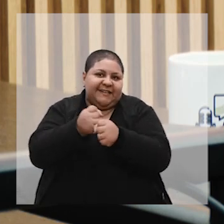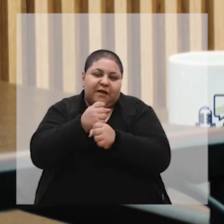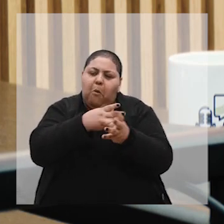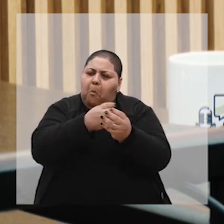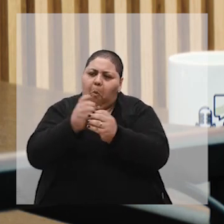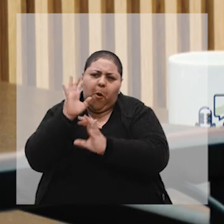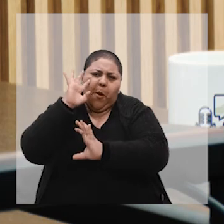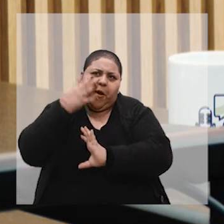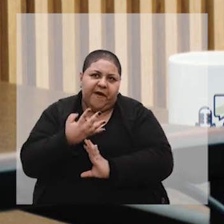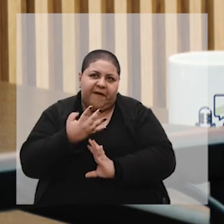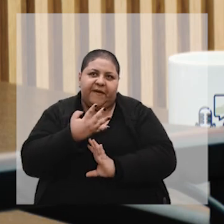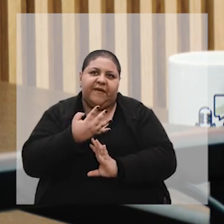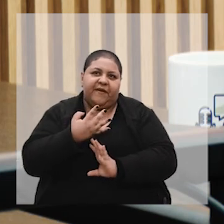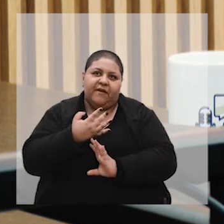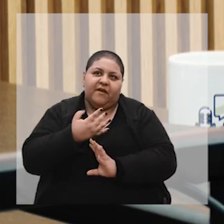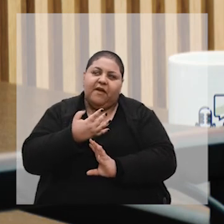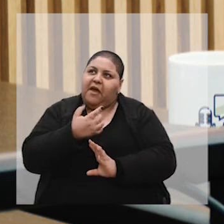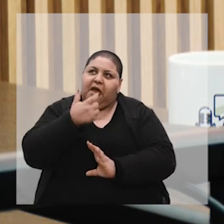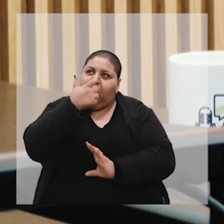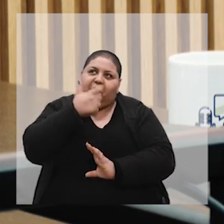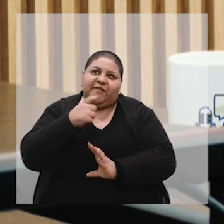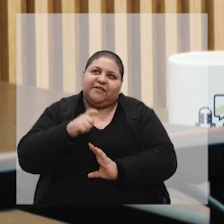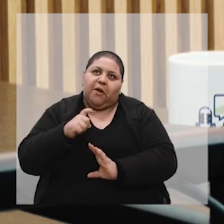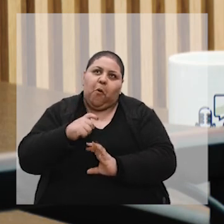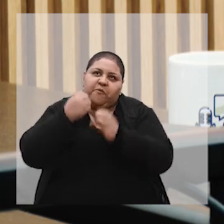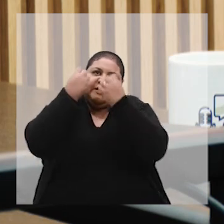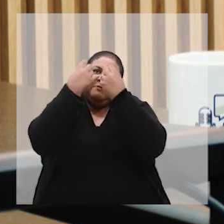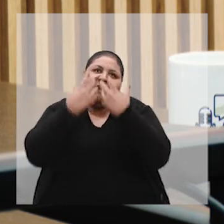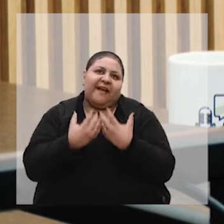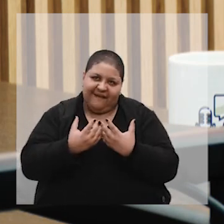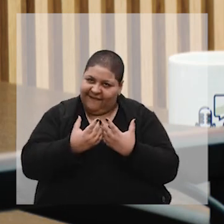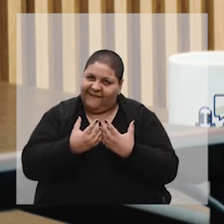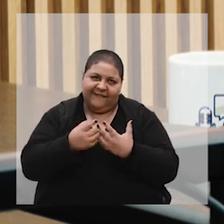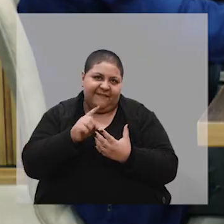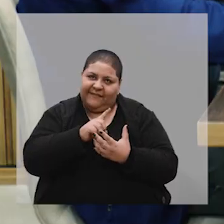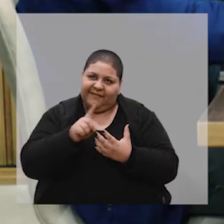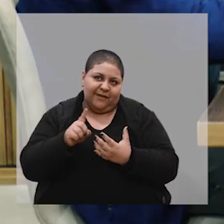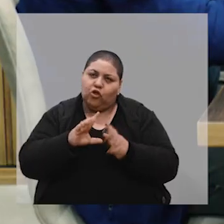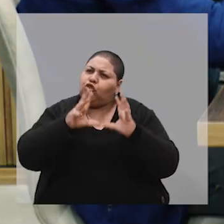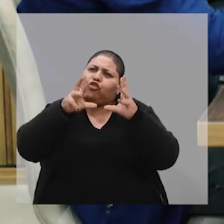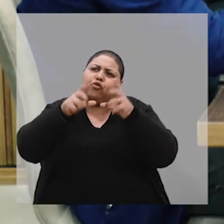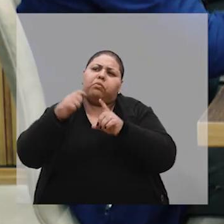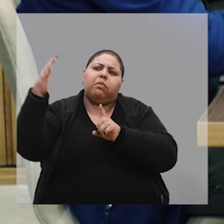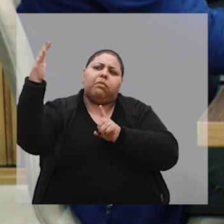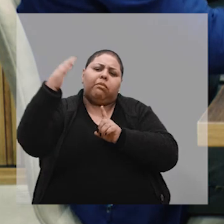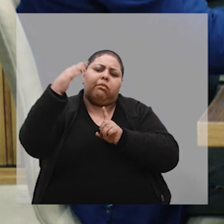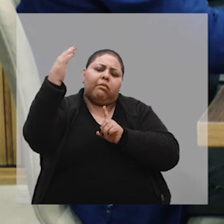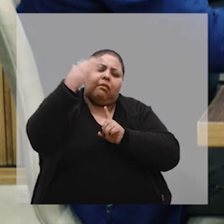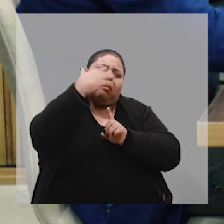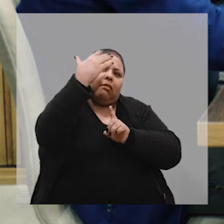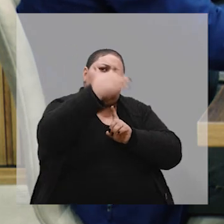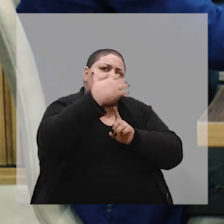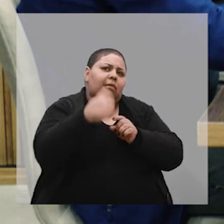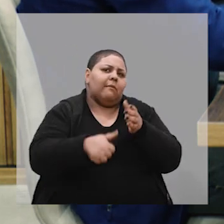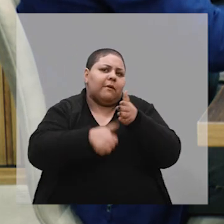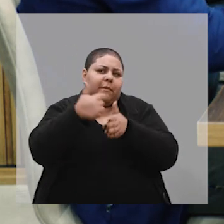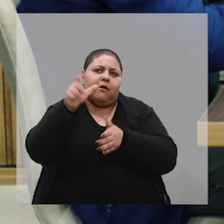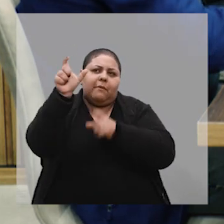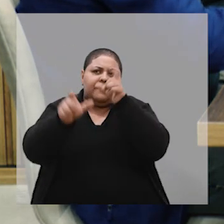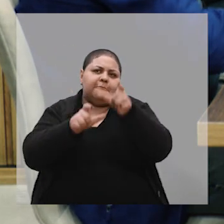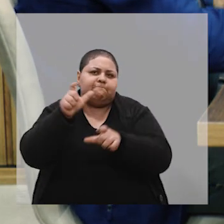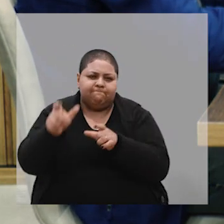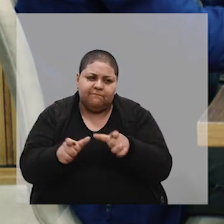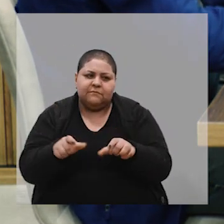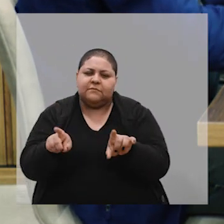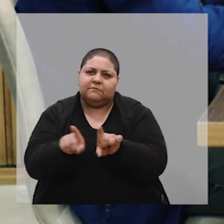vêm me acontecendo, que às vezes parece não tem como ser o acaso. Não, mas o universo conspira a favor. As coisas conspiram. Quando tu faz por merecer, eu